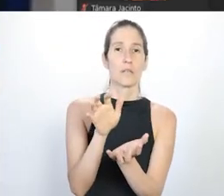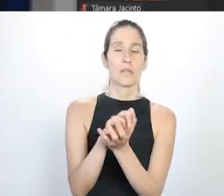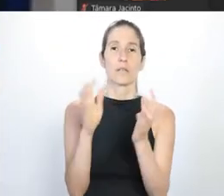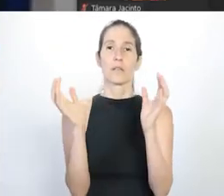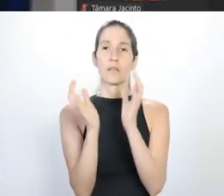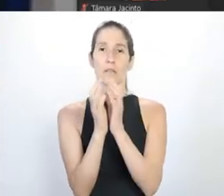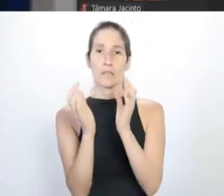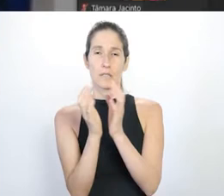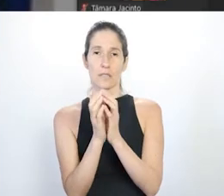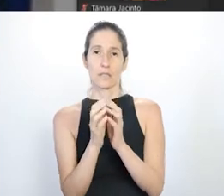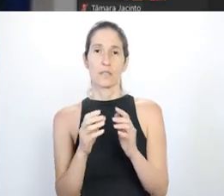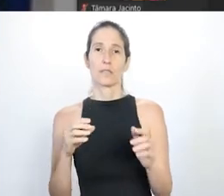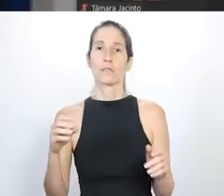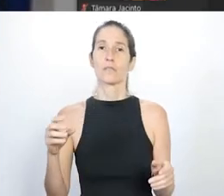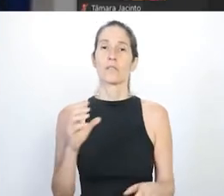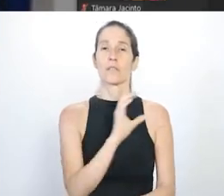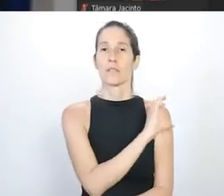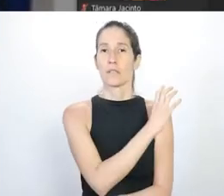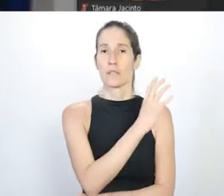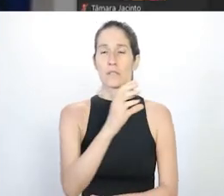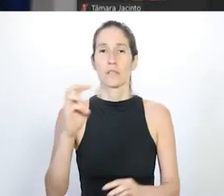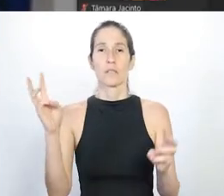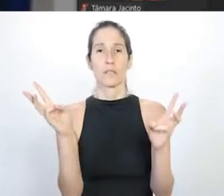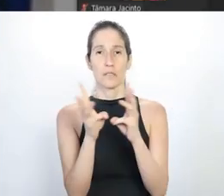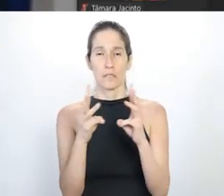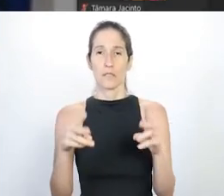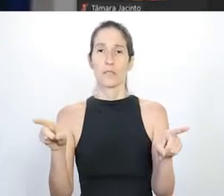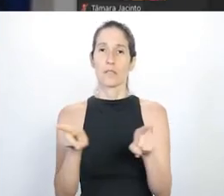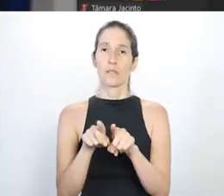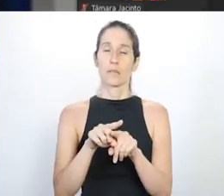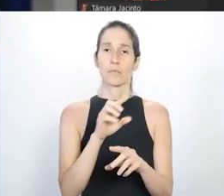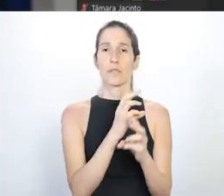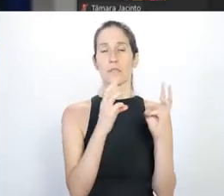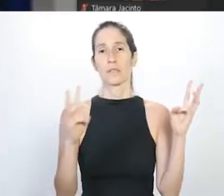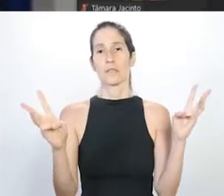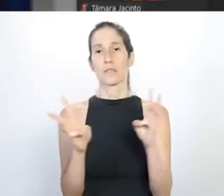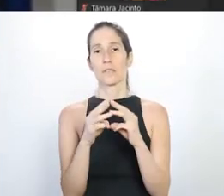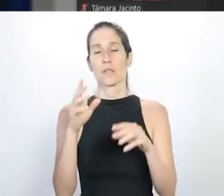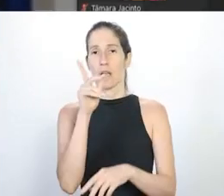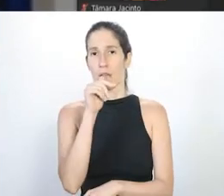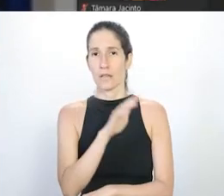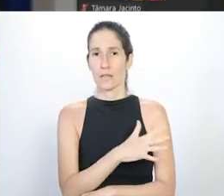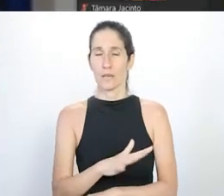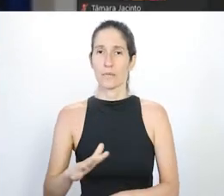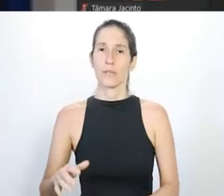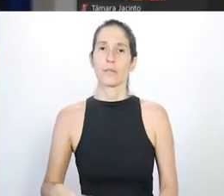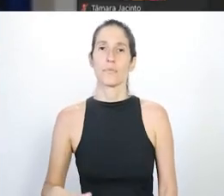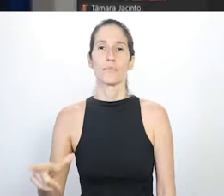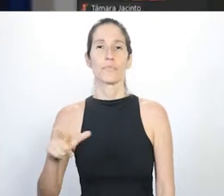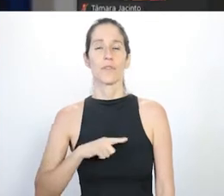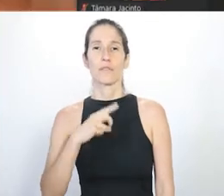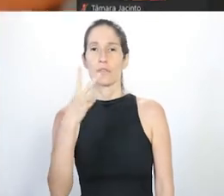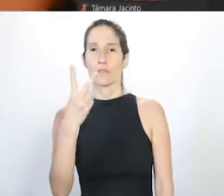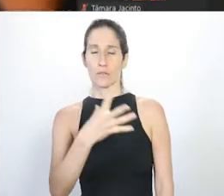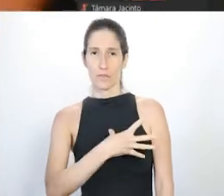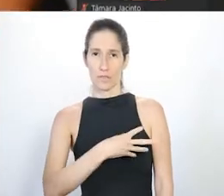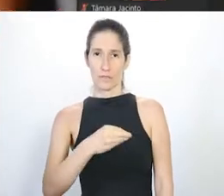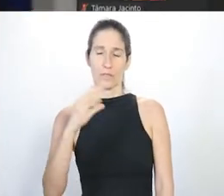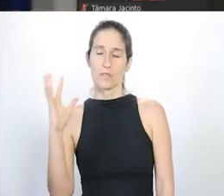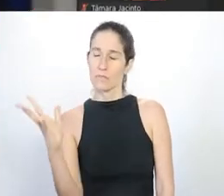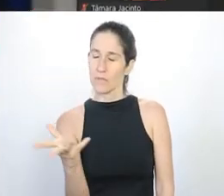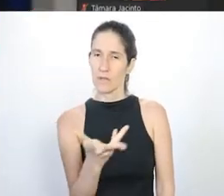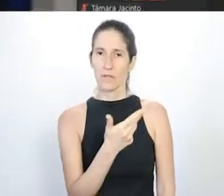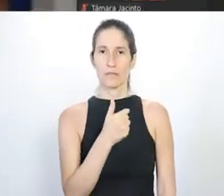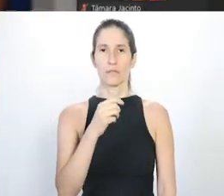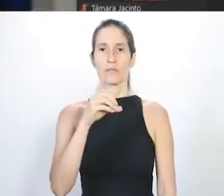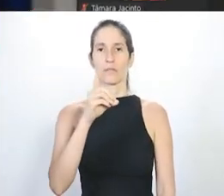deixou para a gente, além de tudo, duas joias preciosas, chamada Dulce Severina. Dona